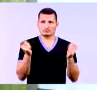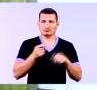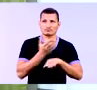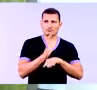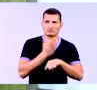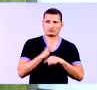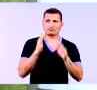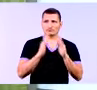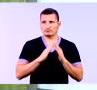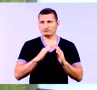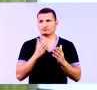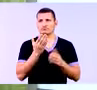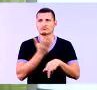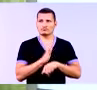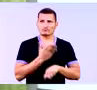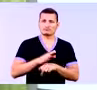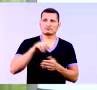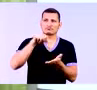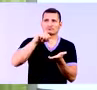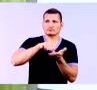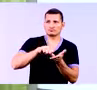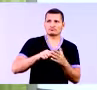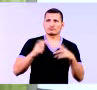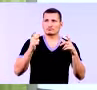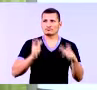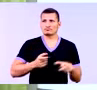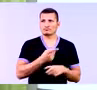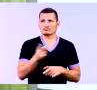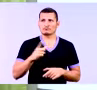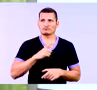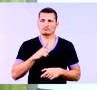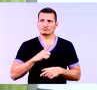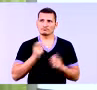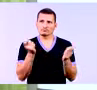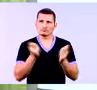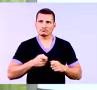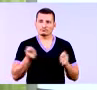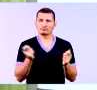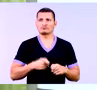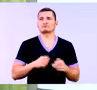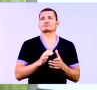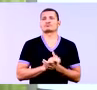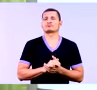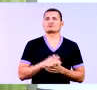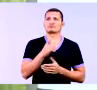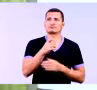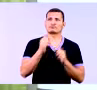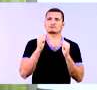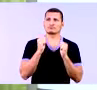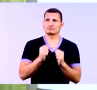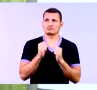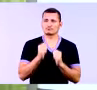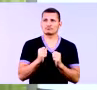em casa, pratiquem no polo, aonde vocês tiverem condição de fazer, para que vocês possam